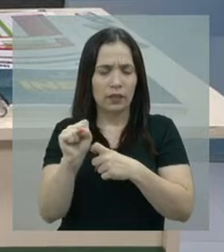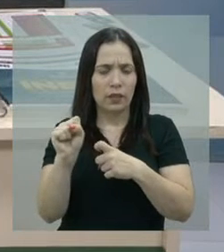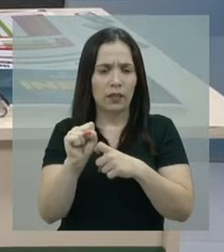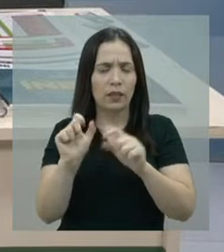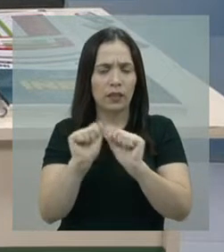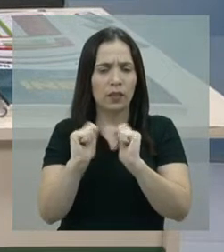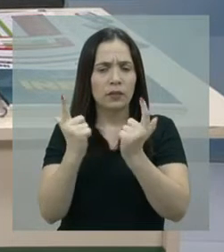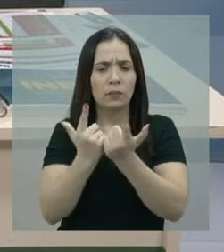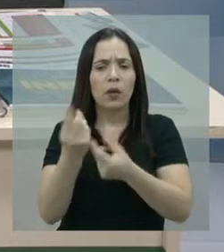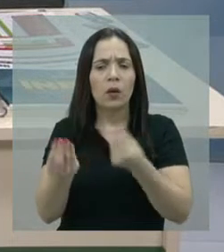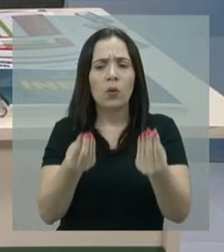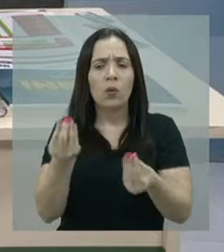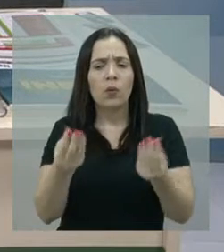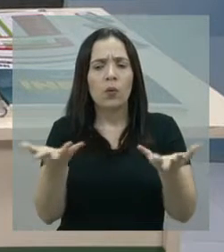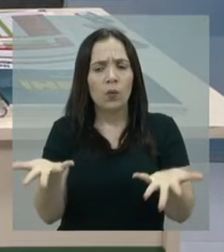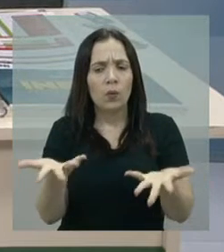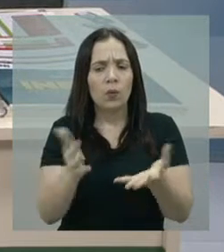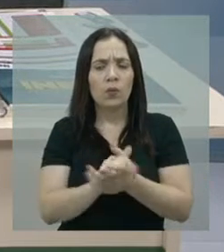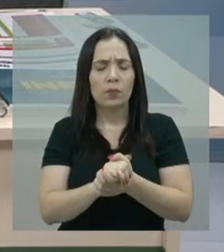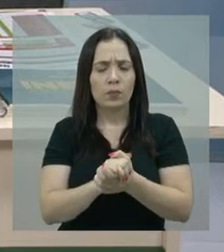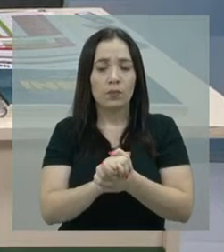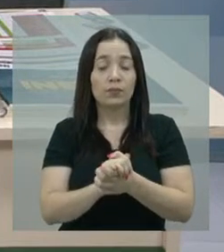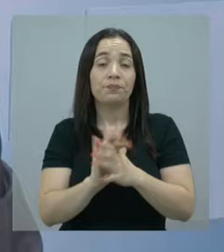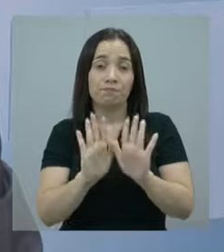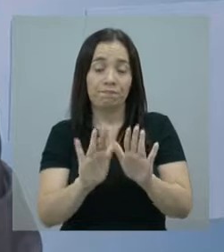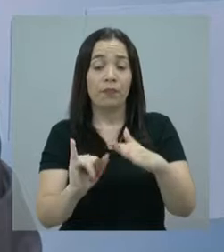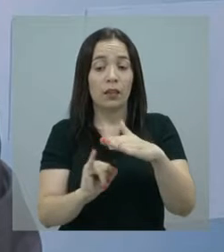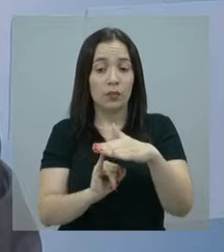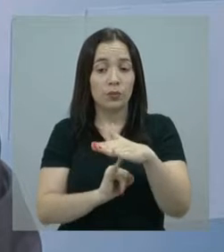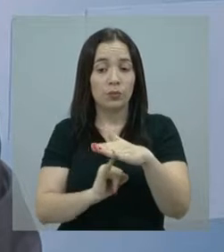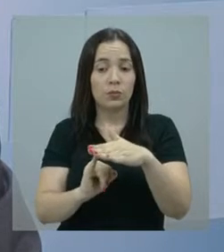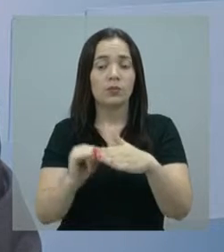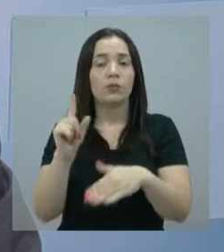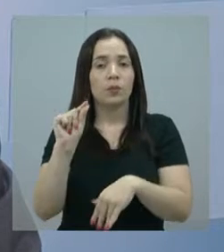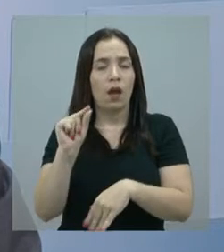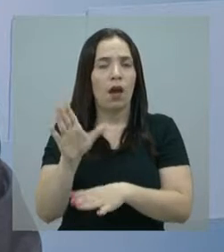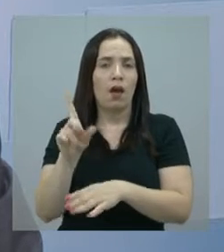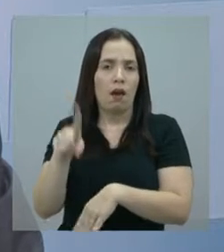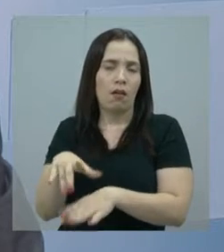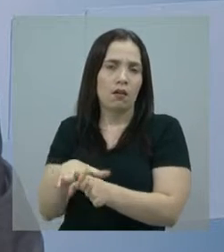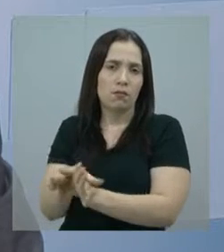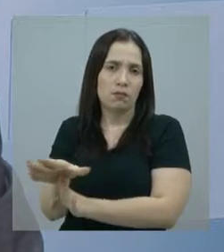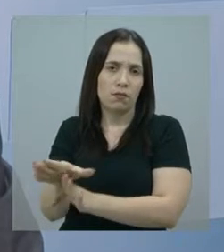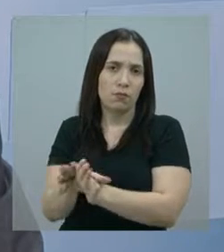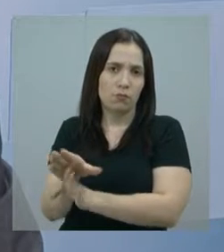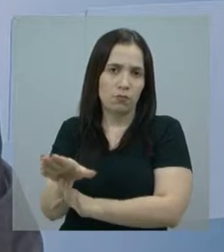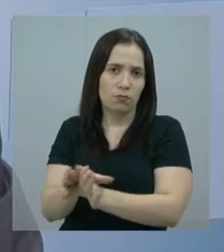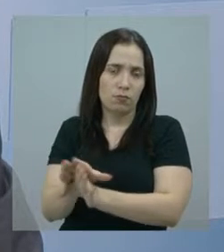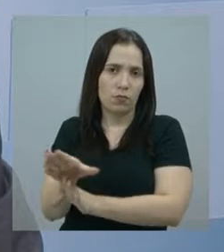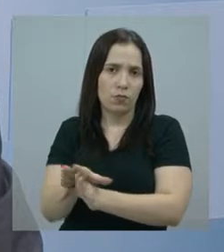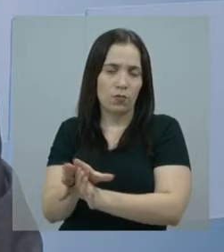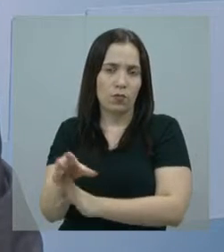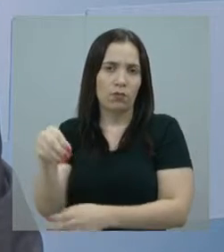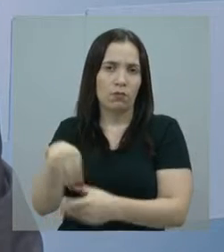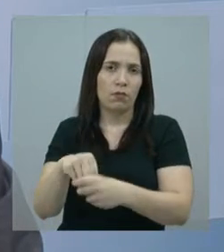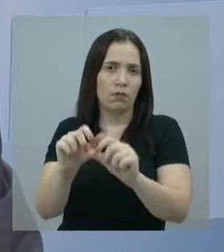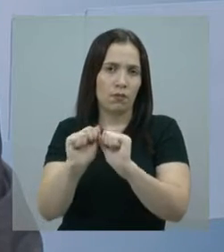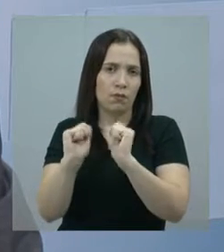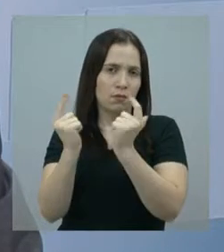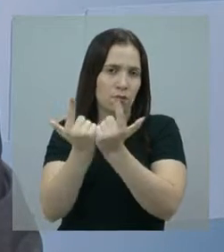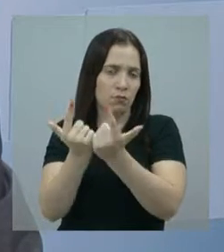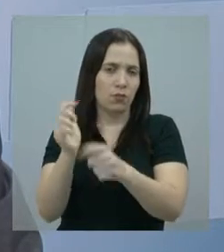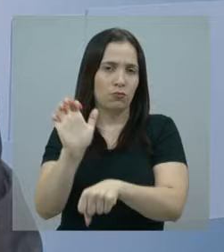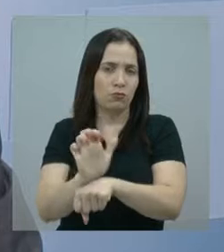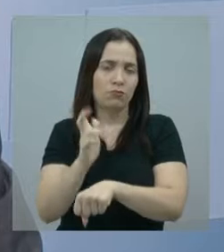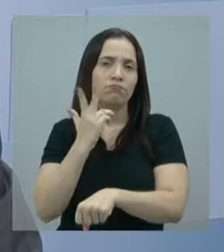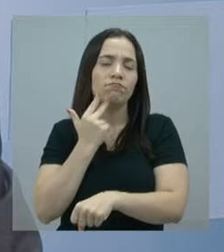sentido? Tem, claro que tem. O Instituto, Carlos, é um órgão de assessoramento do Poder Legislativo cearense